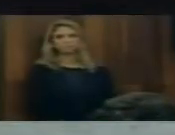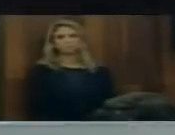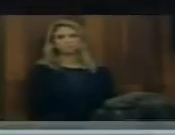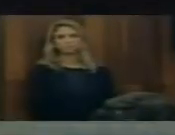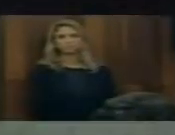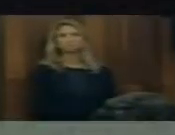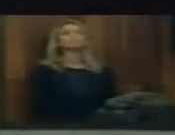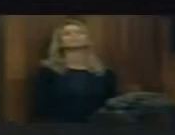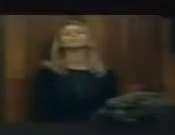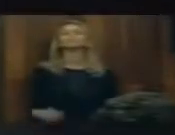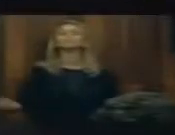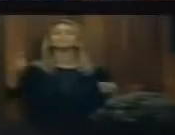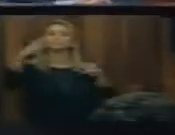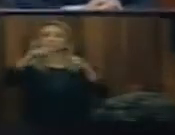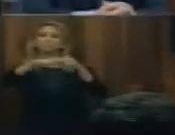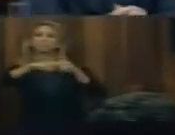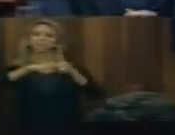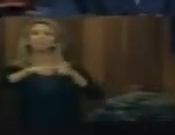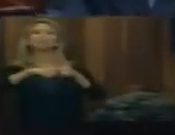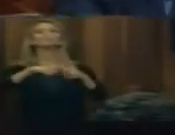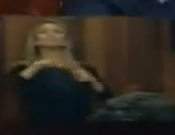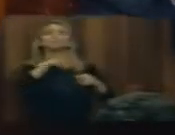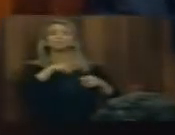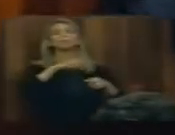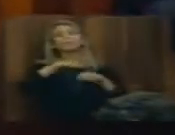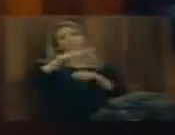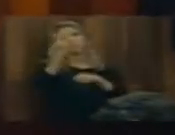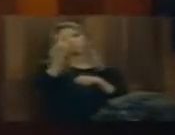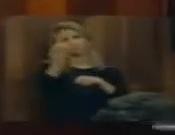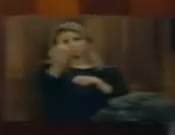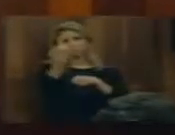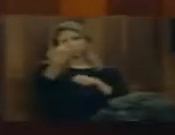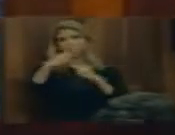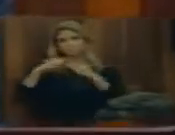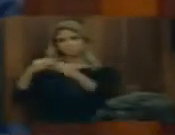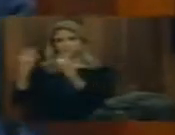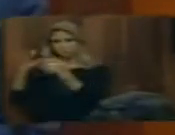Bom, continuando aqui, mais uma entrega de moção de aplauso.